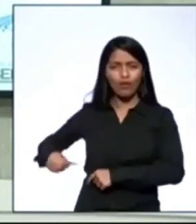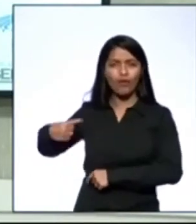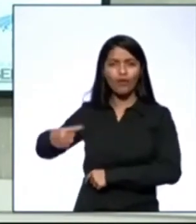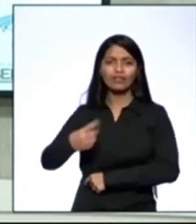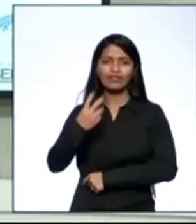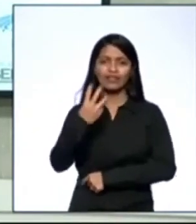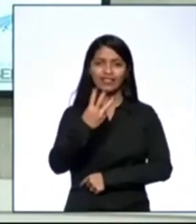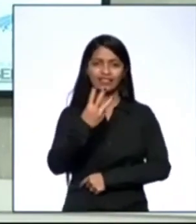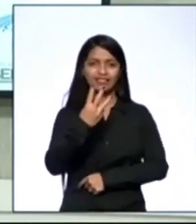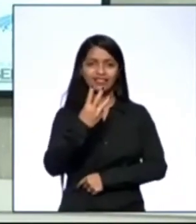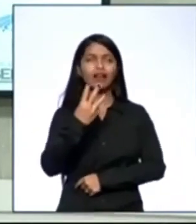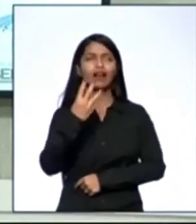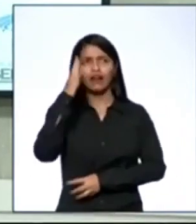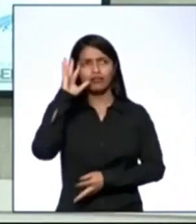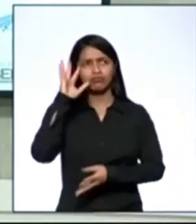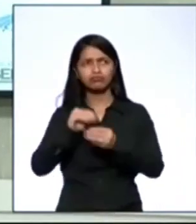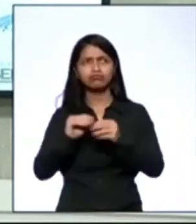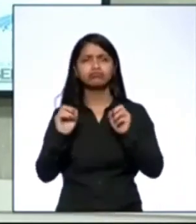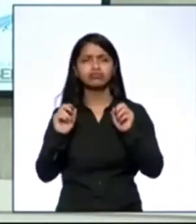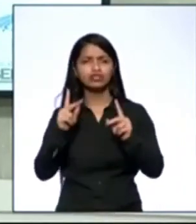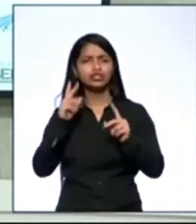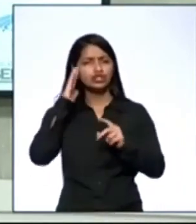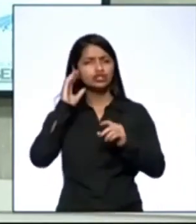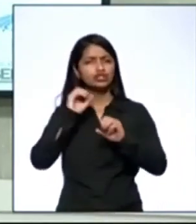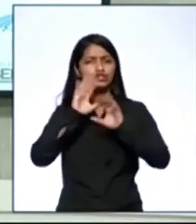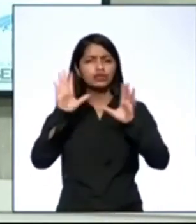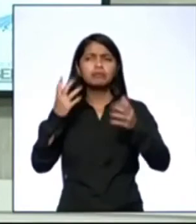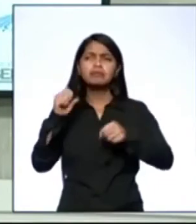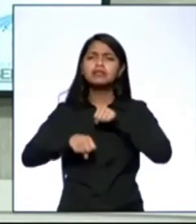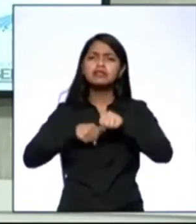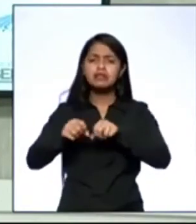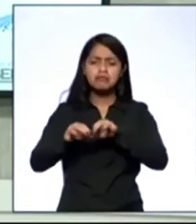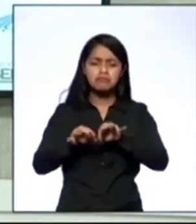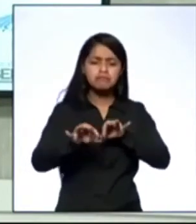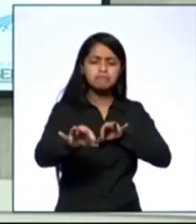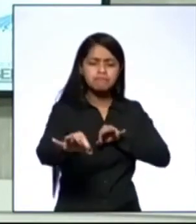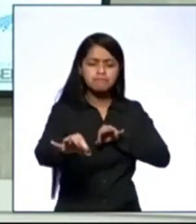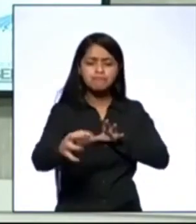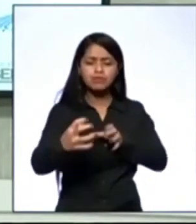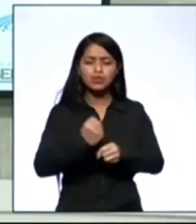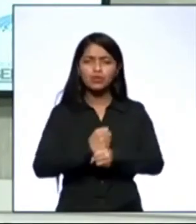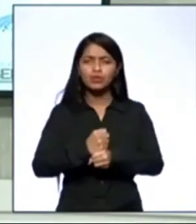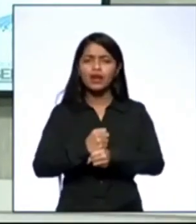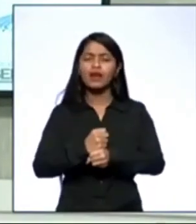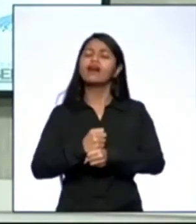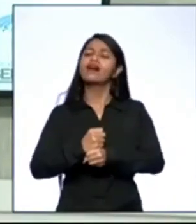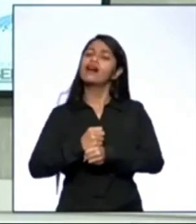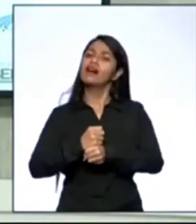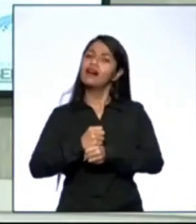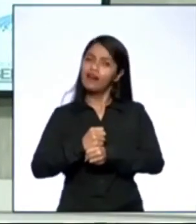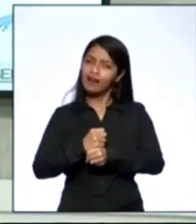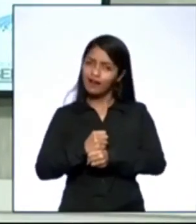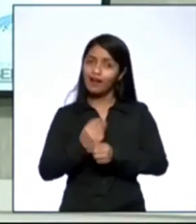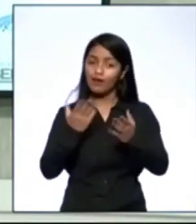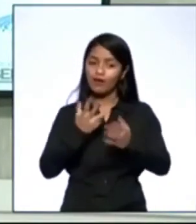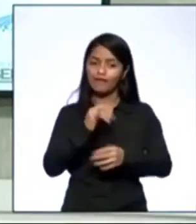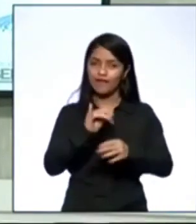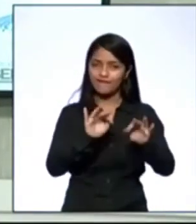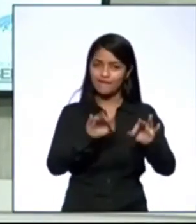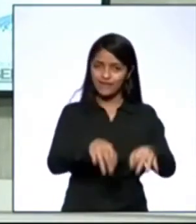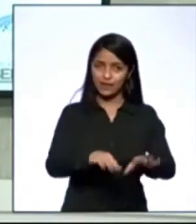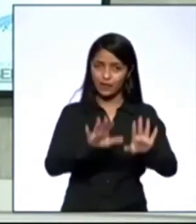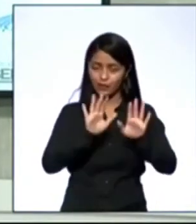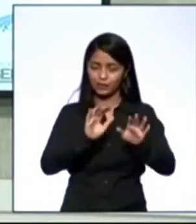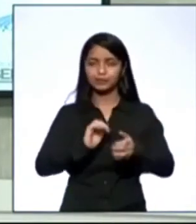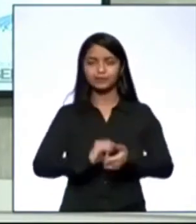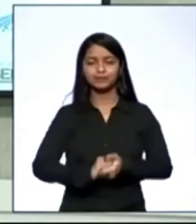3 voltas. Tá. Você quer saber que distância a bicicleta anda? Agora que eu vou terminar o exercício. Quando você